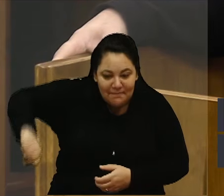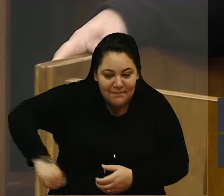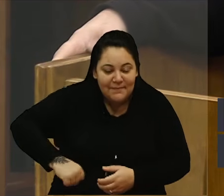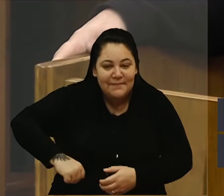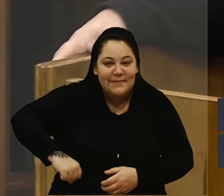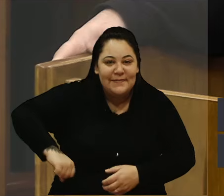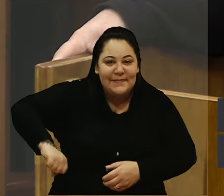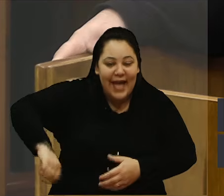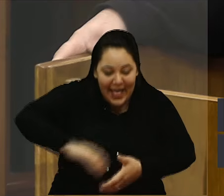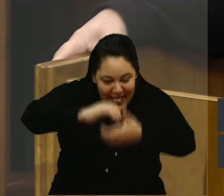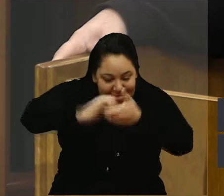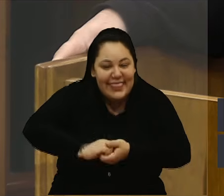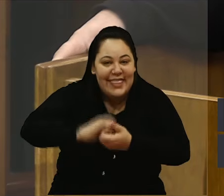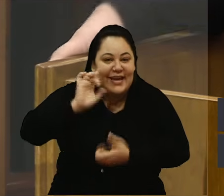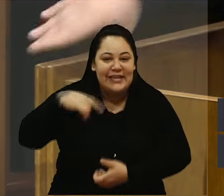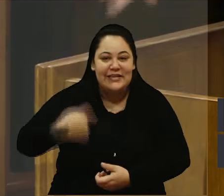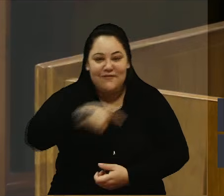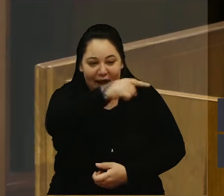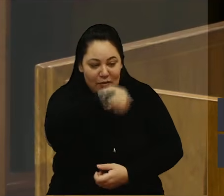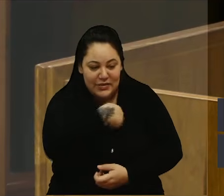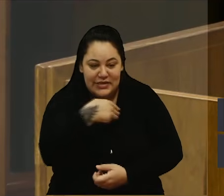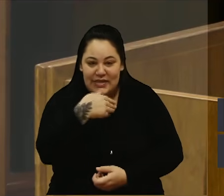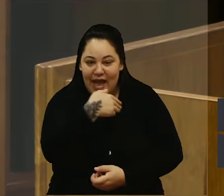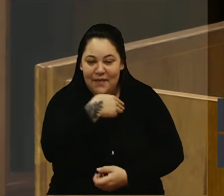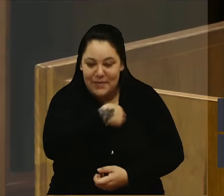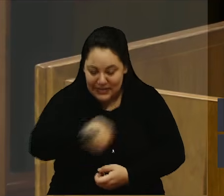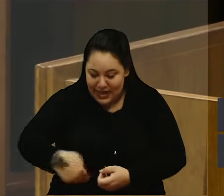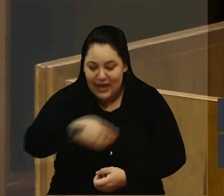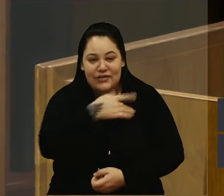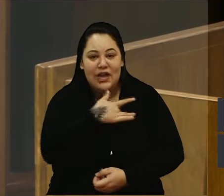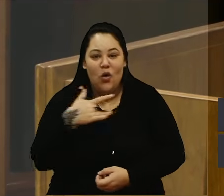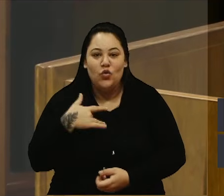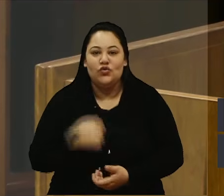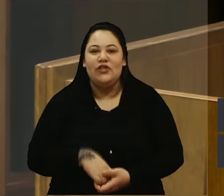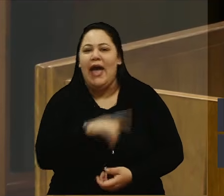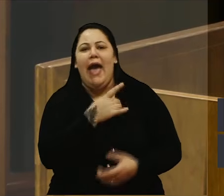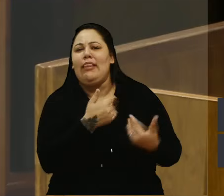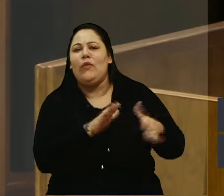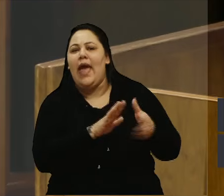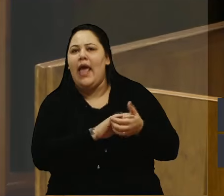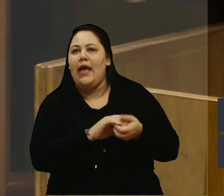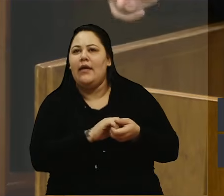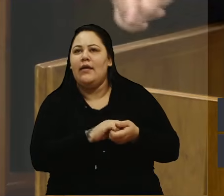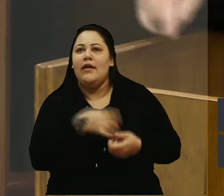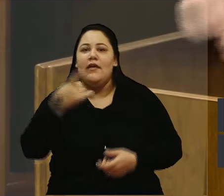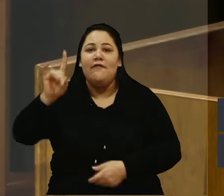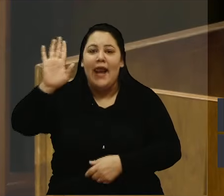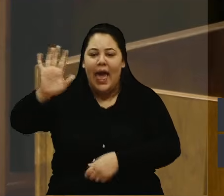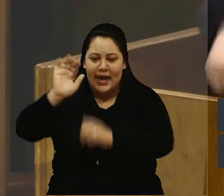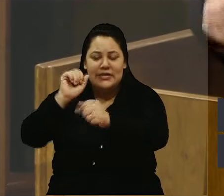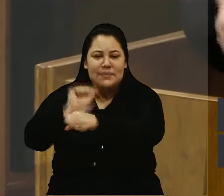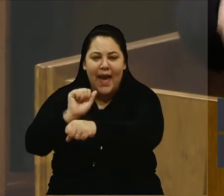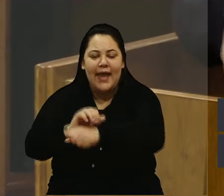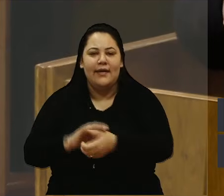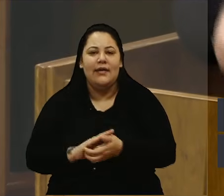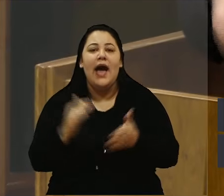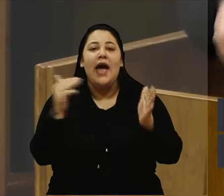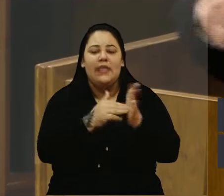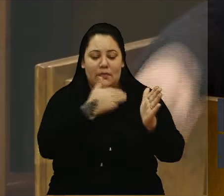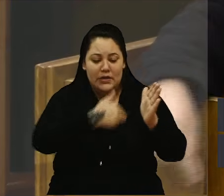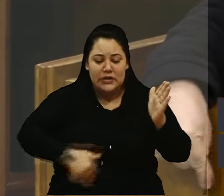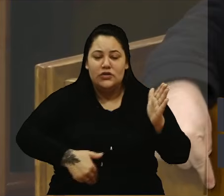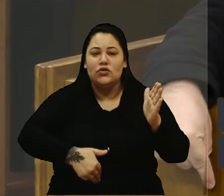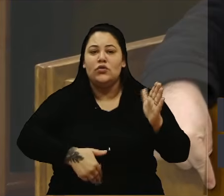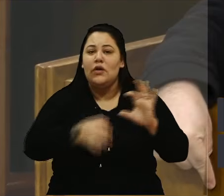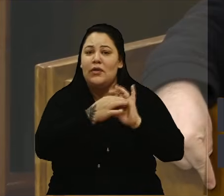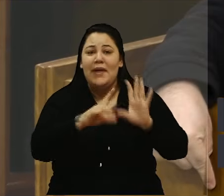Ministério da Saúde. Ah, o Ministério da Saúde não quer liberar. Compra uma barraquinha ali, uma iglu, e acampa lá na frente do Ministério da Saúde. Até o ministro não liberar os leitos, não